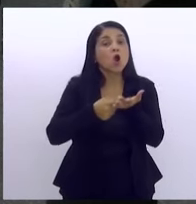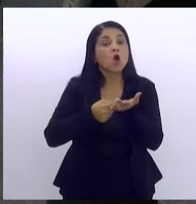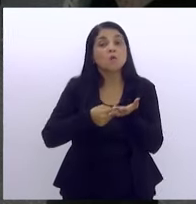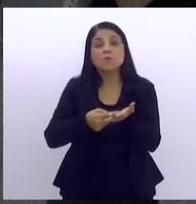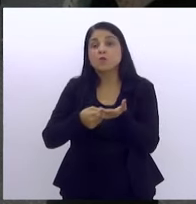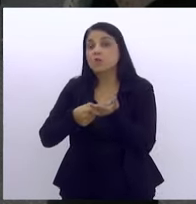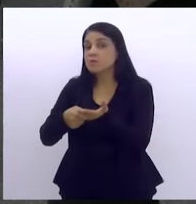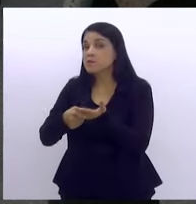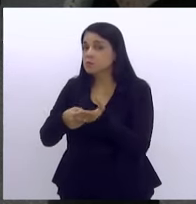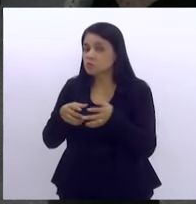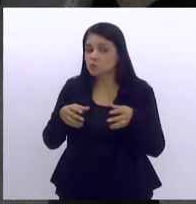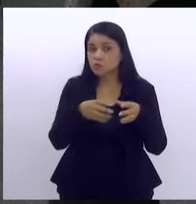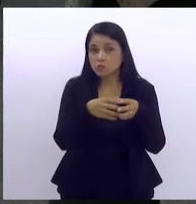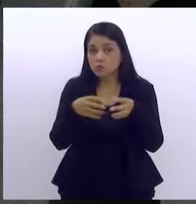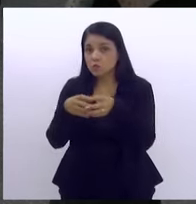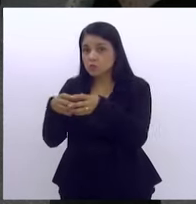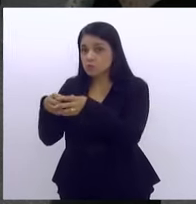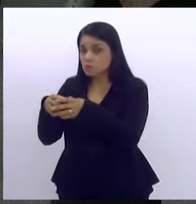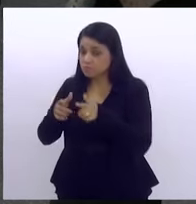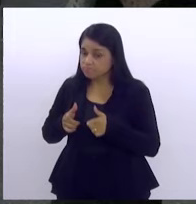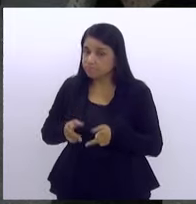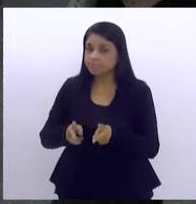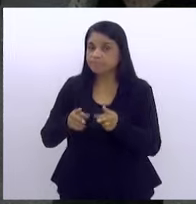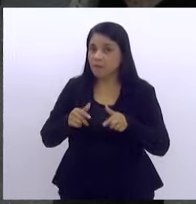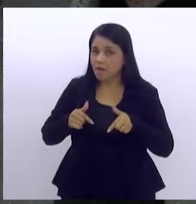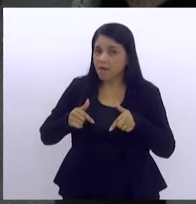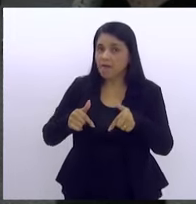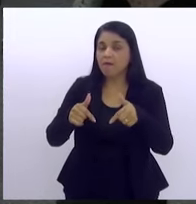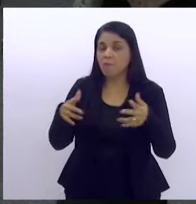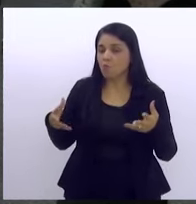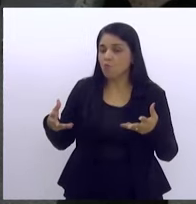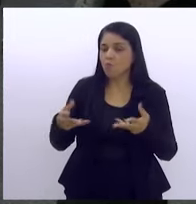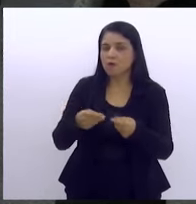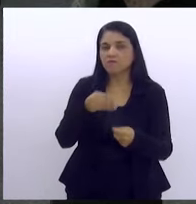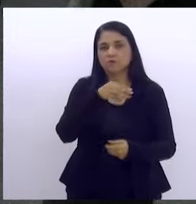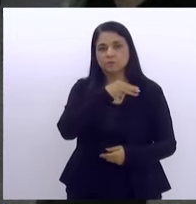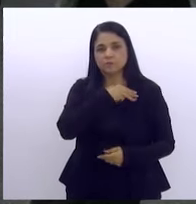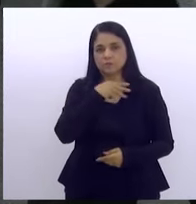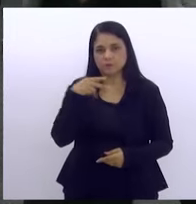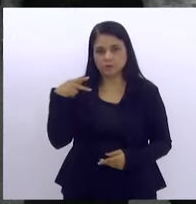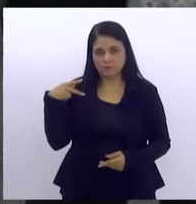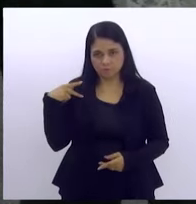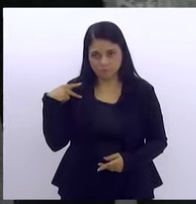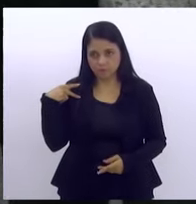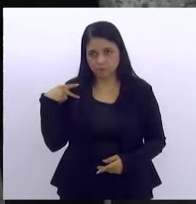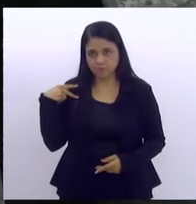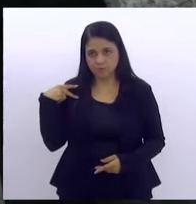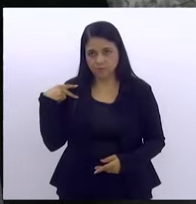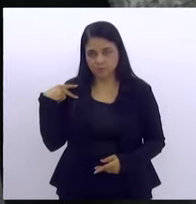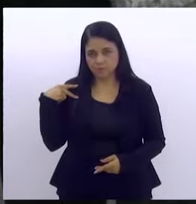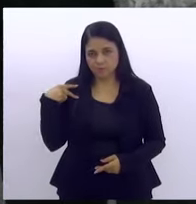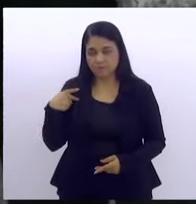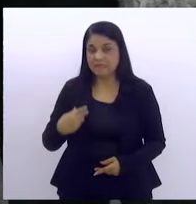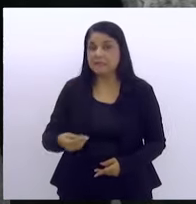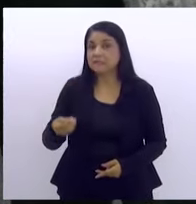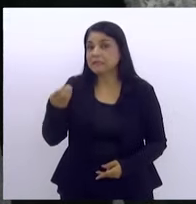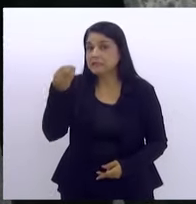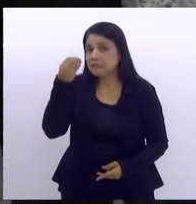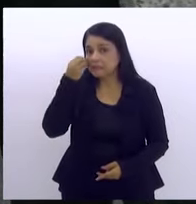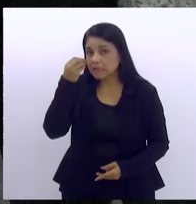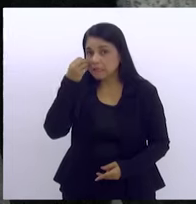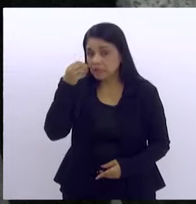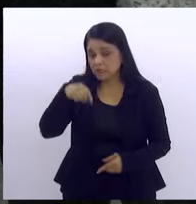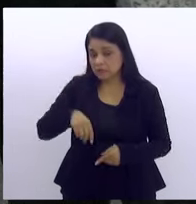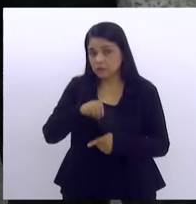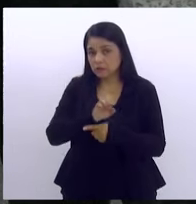porque são grupos atuantes e que qualificam o Ministério Público e tentam, nesse